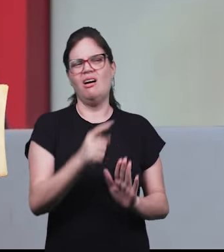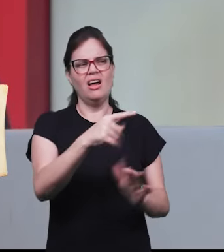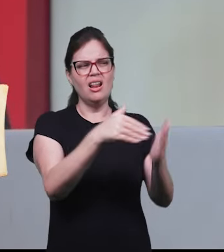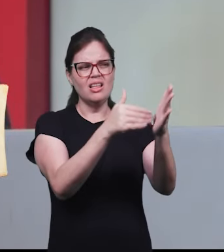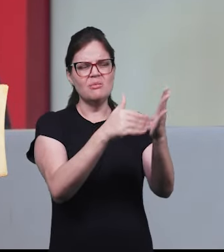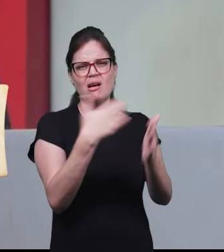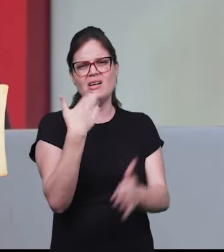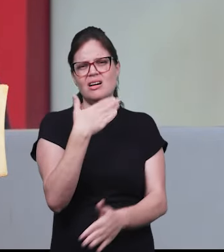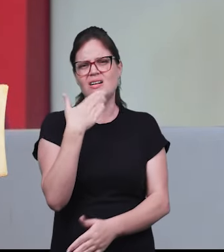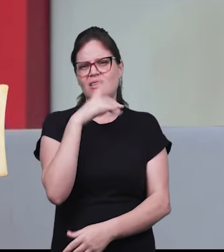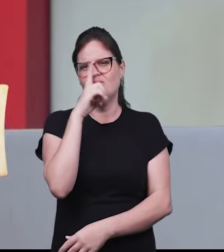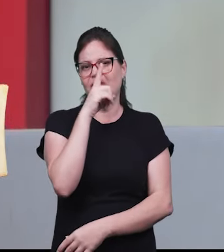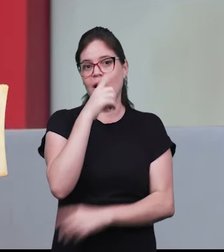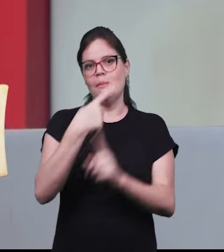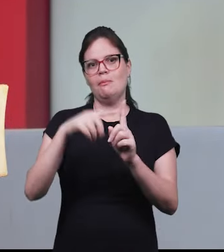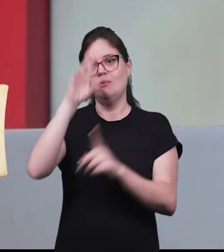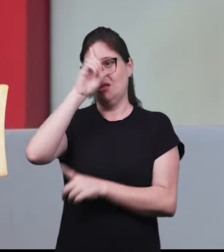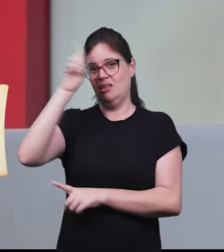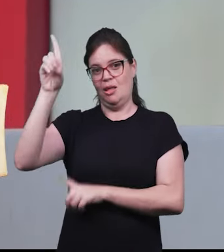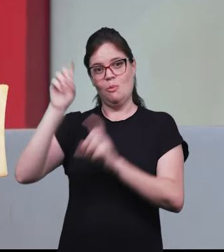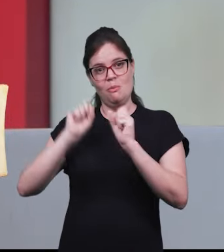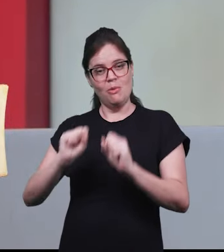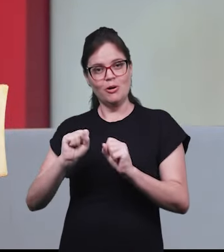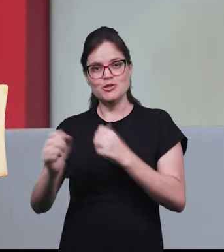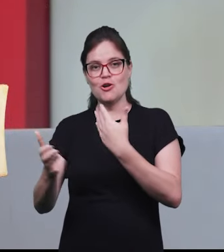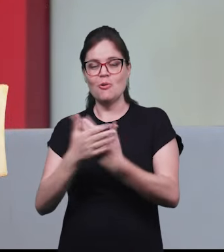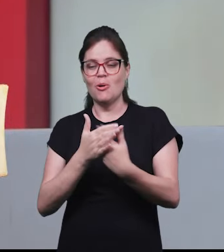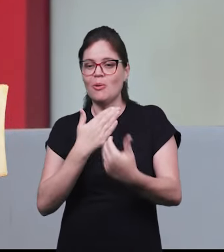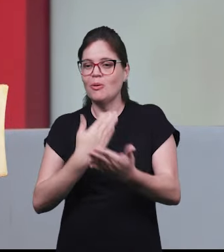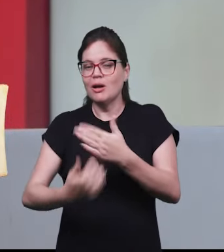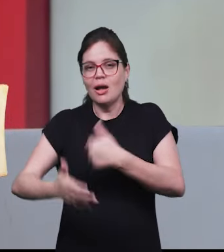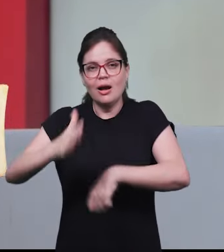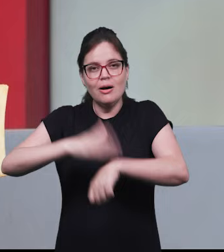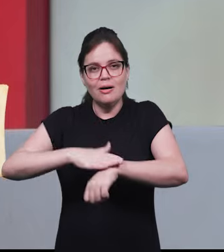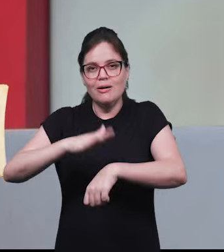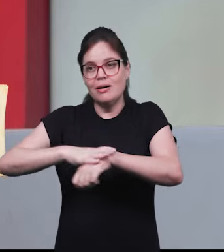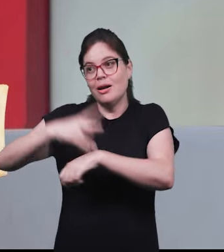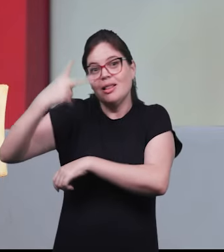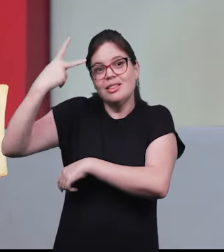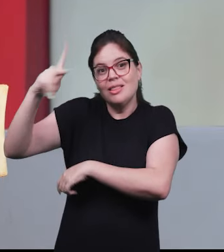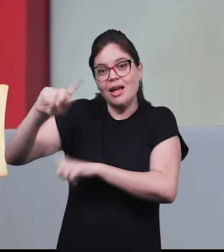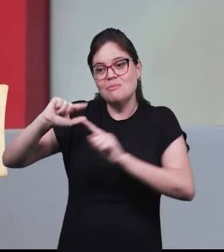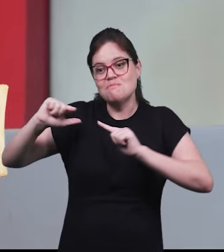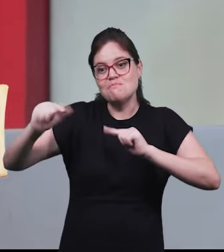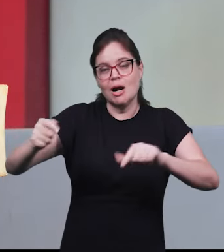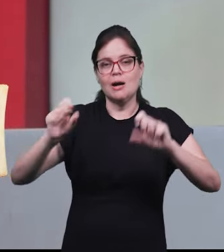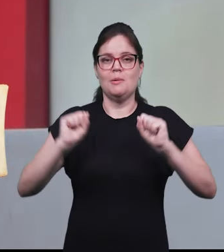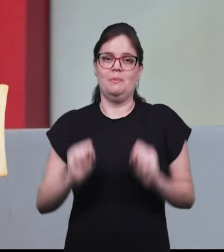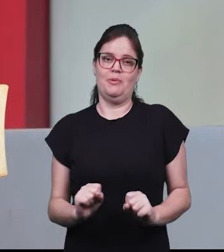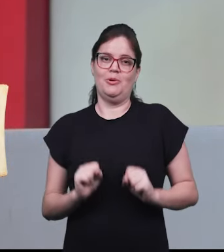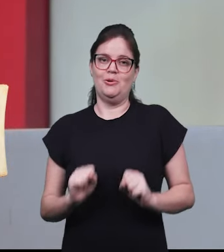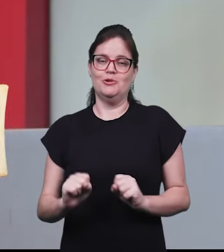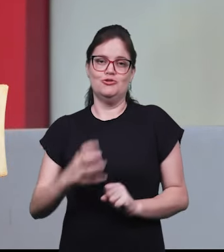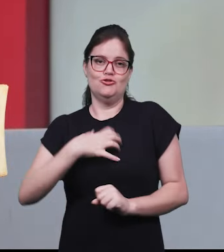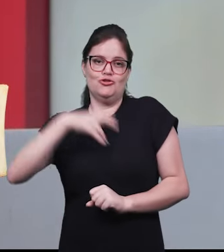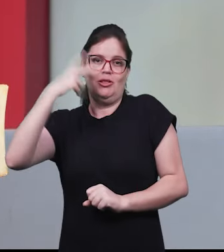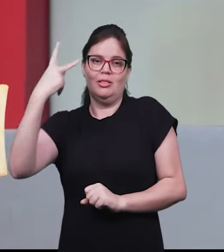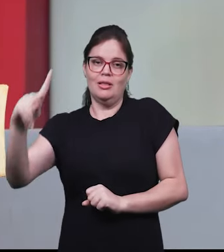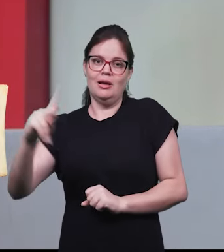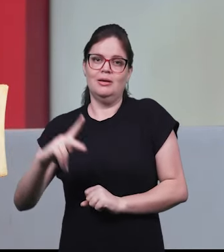não. O Senhor pode tirar a qualquer hora, pode colocar a qualquer hora, o Senhor faz o que ele quer. Então, às